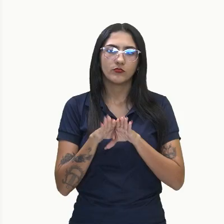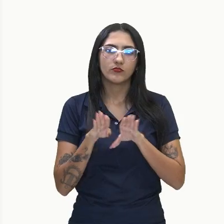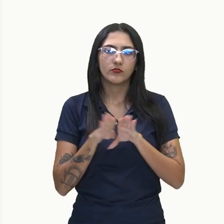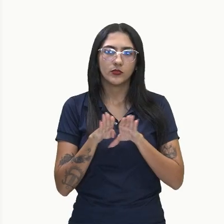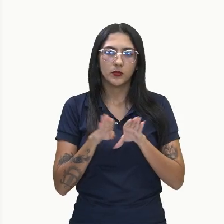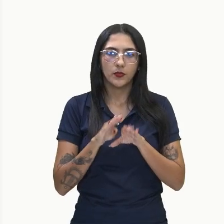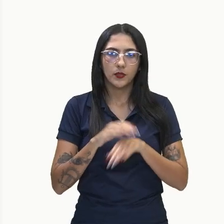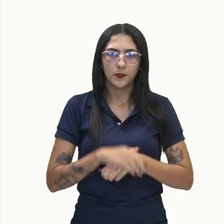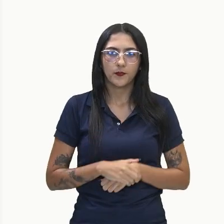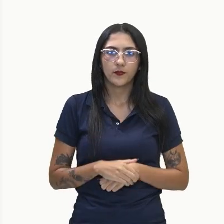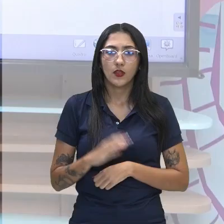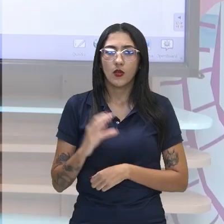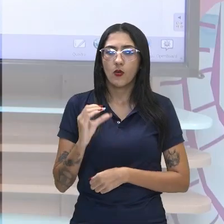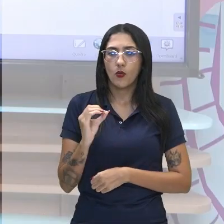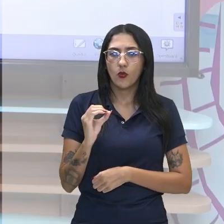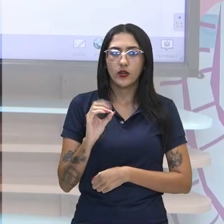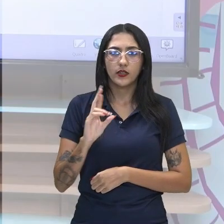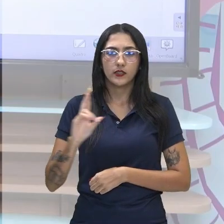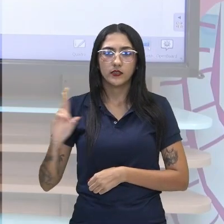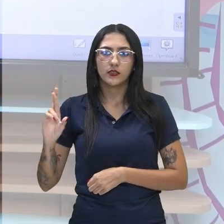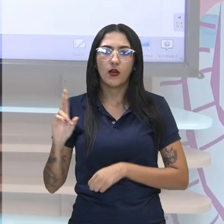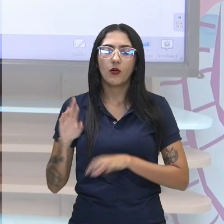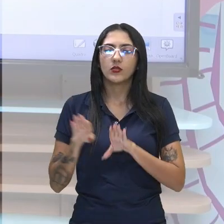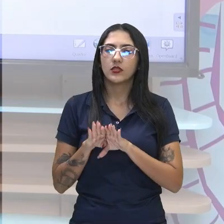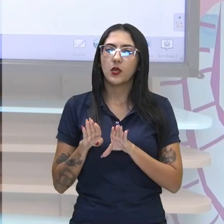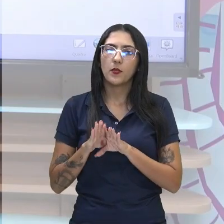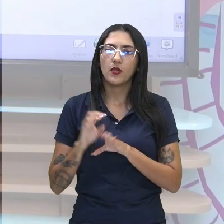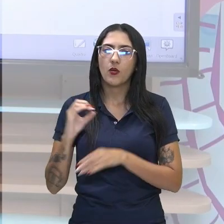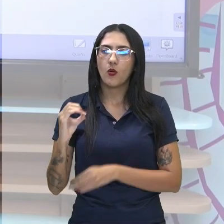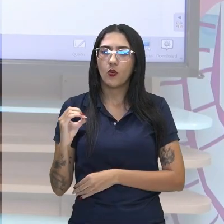hemisfério oriental e hemisfério